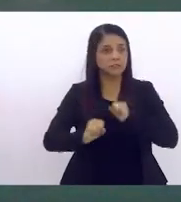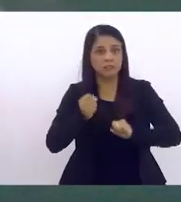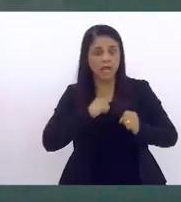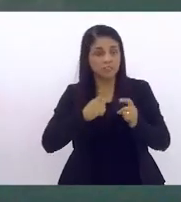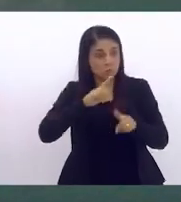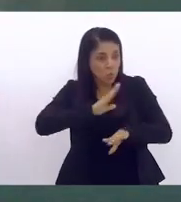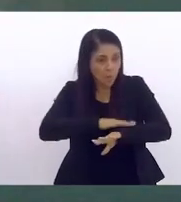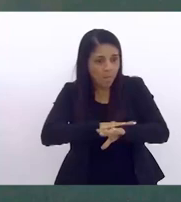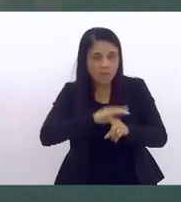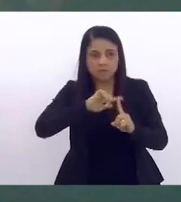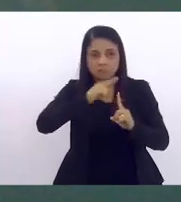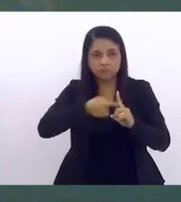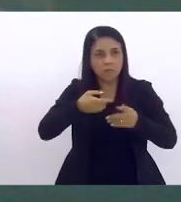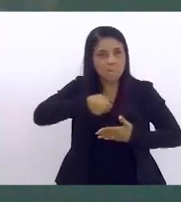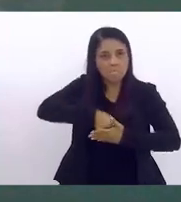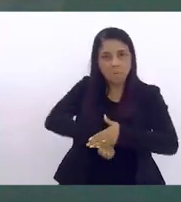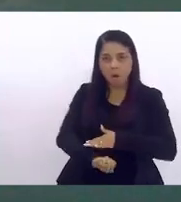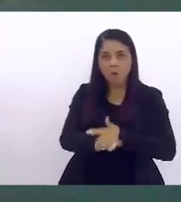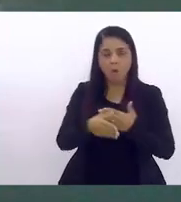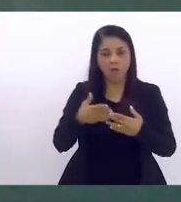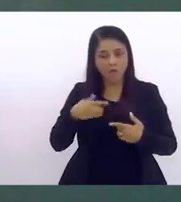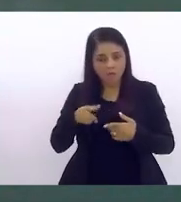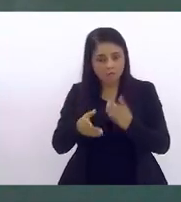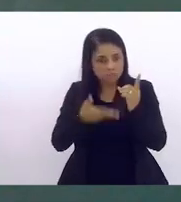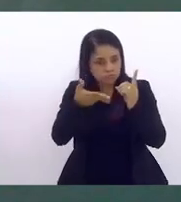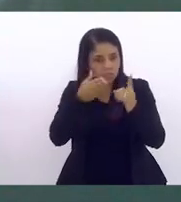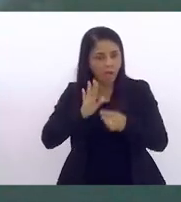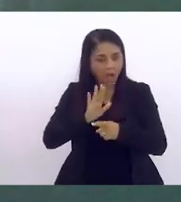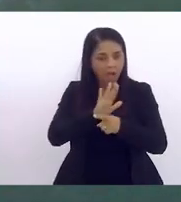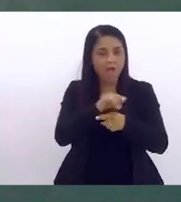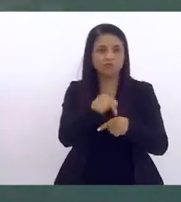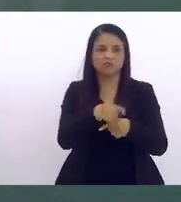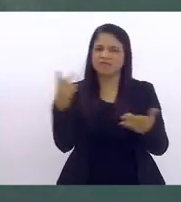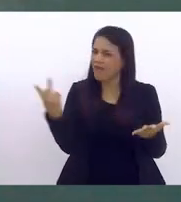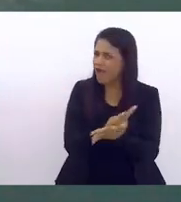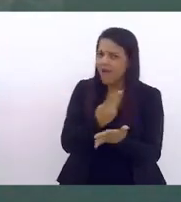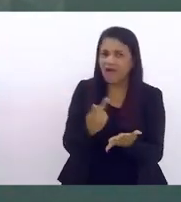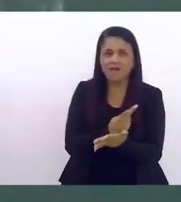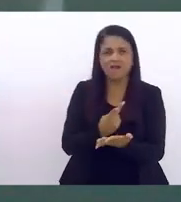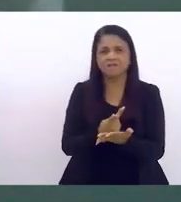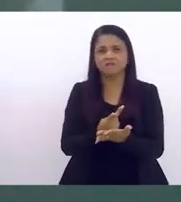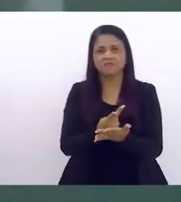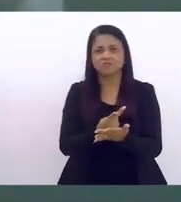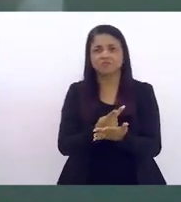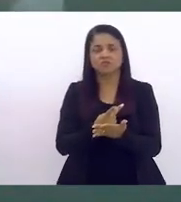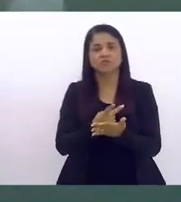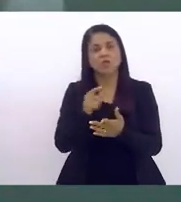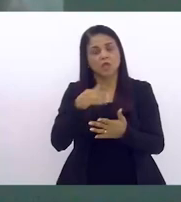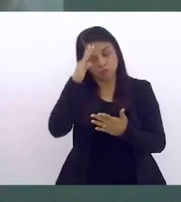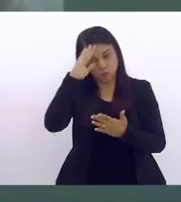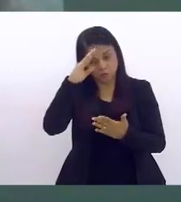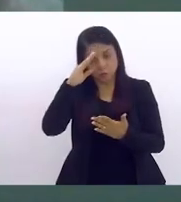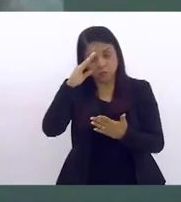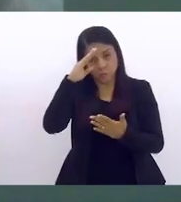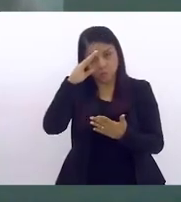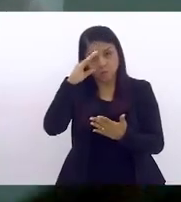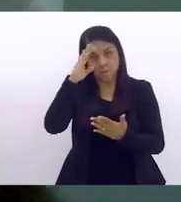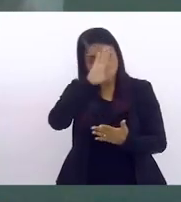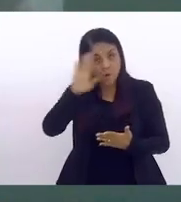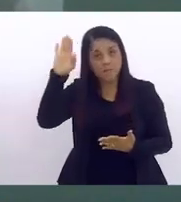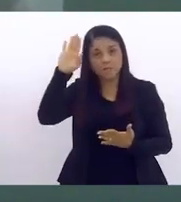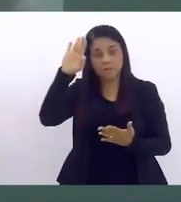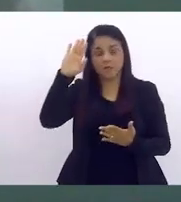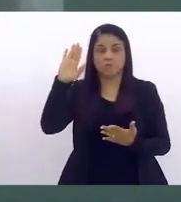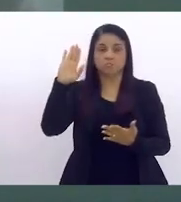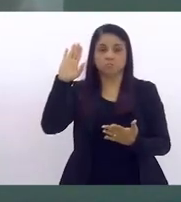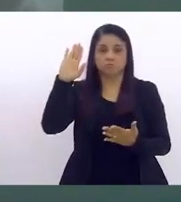que ela tinha que estar calma para ajudar a mãe. Então está errado. Eles prometeram consertar. Espero que façam, porque a gente vai voltar